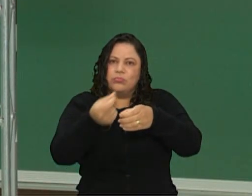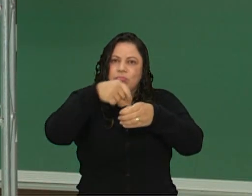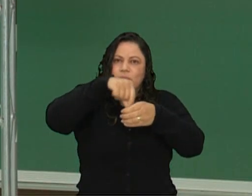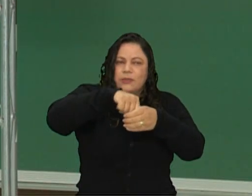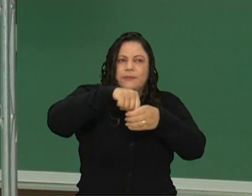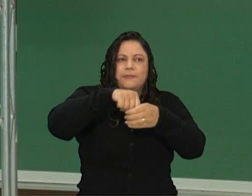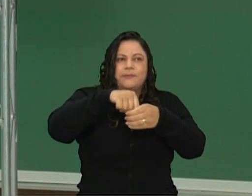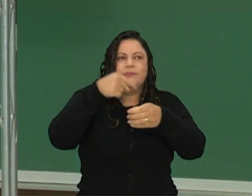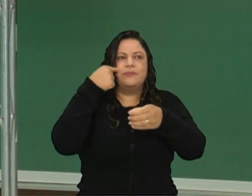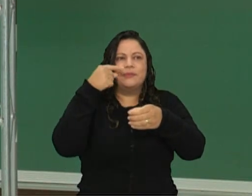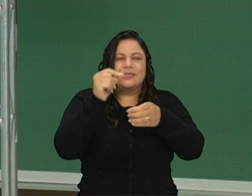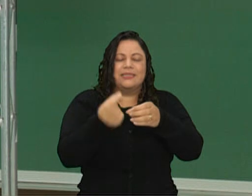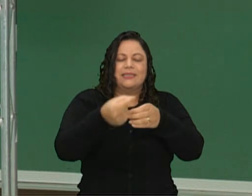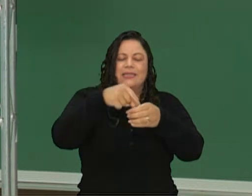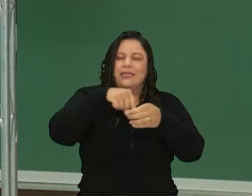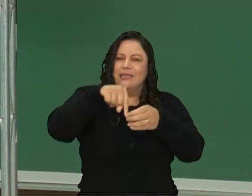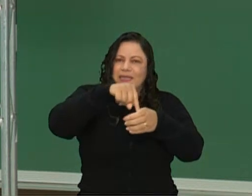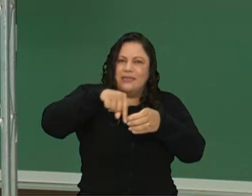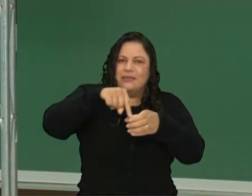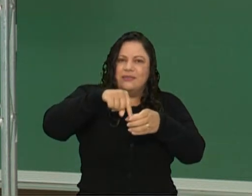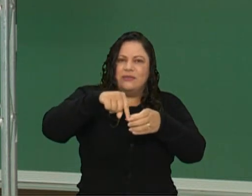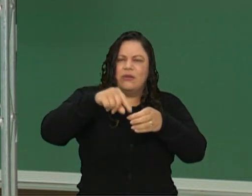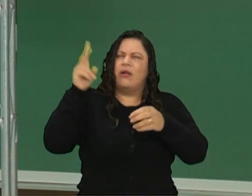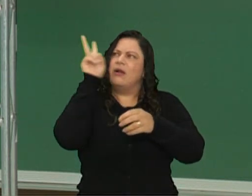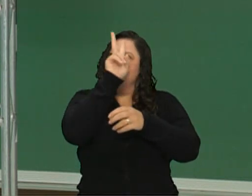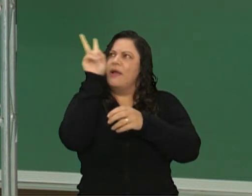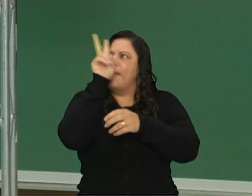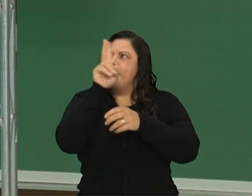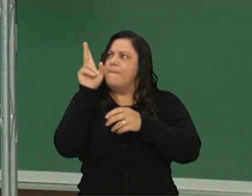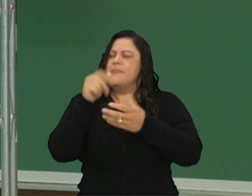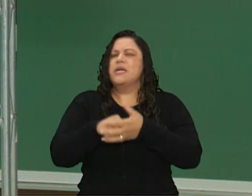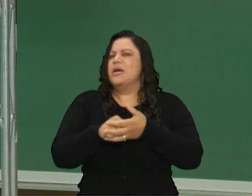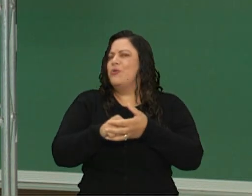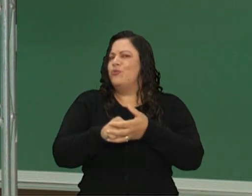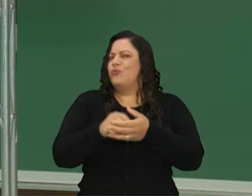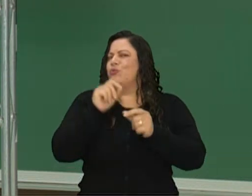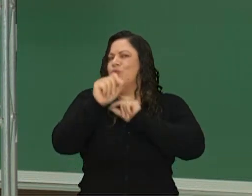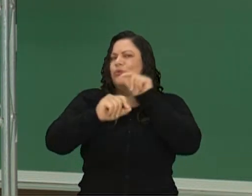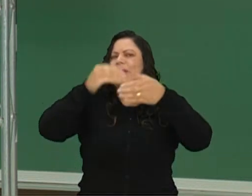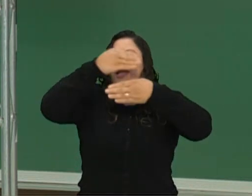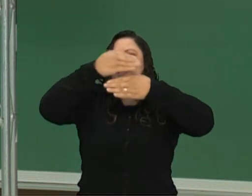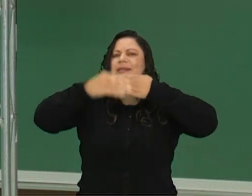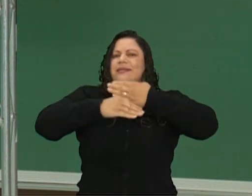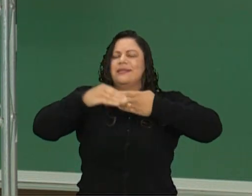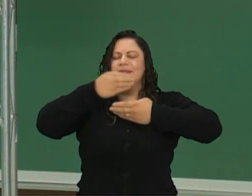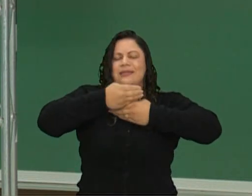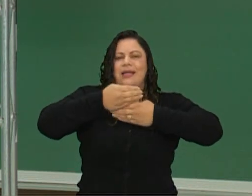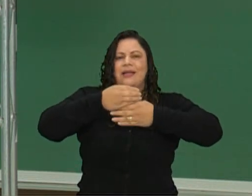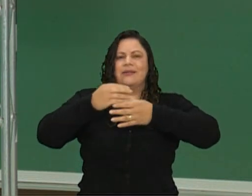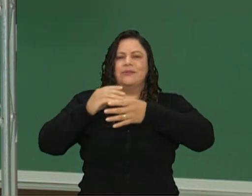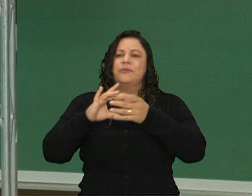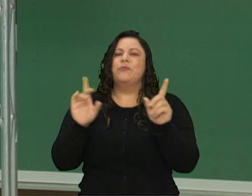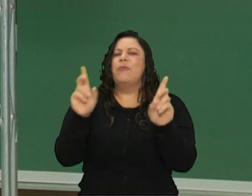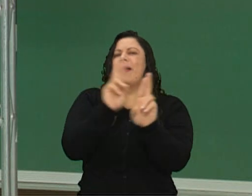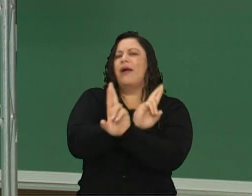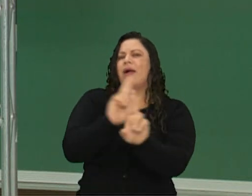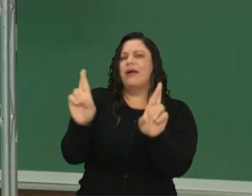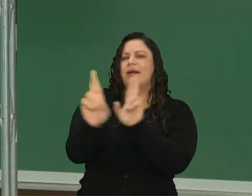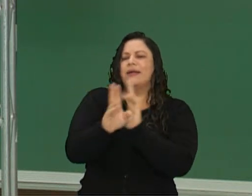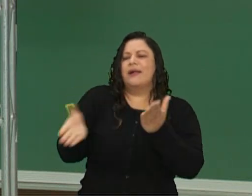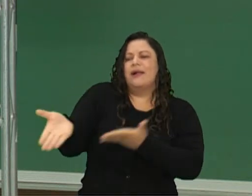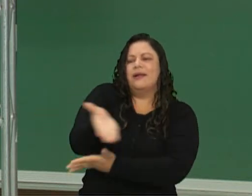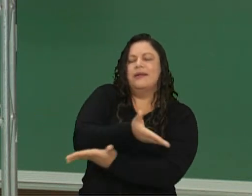uma relação interdisciplinar com a biologia. Vocês estão no 6º ano. No 7º ano em